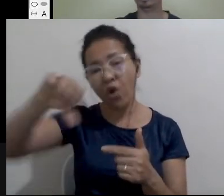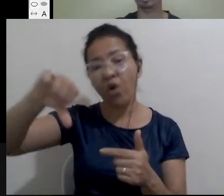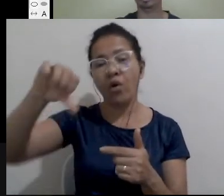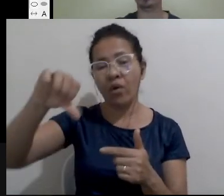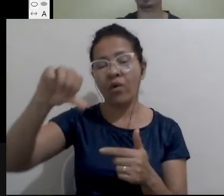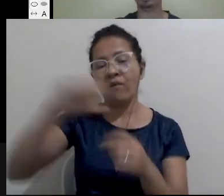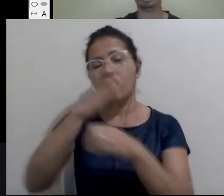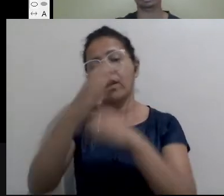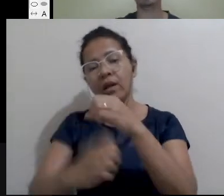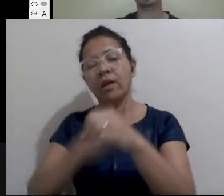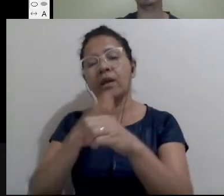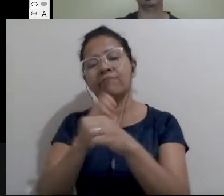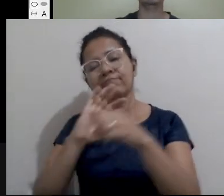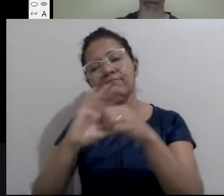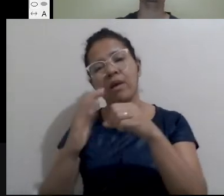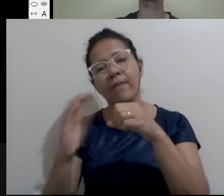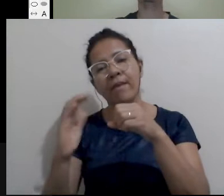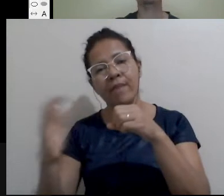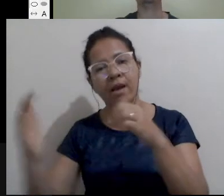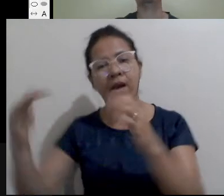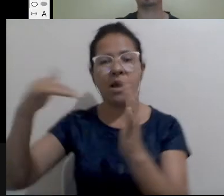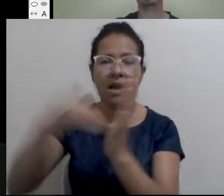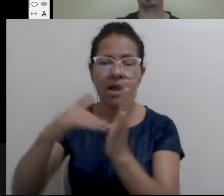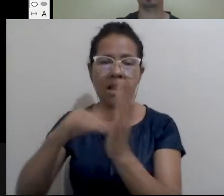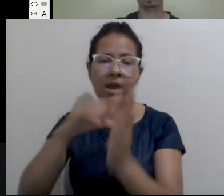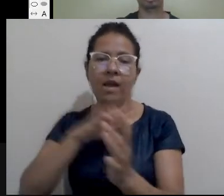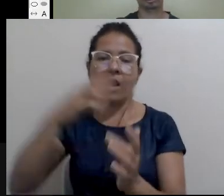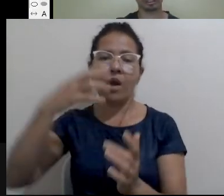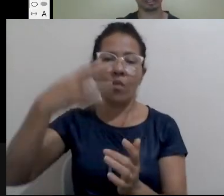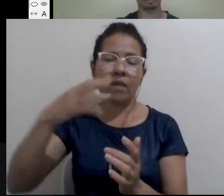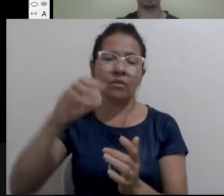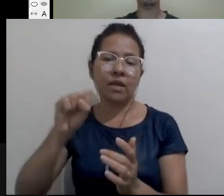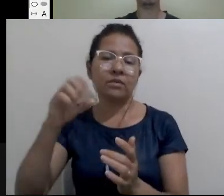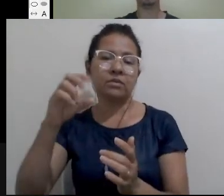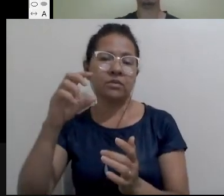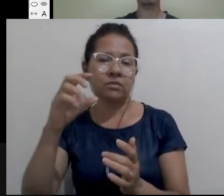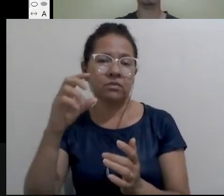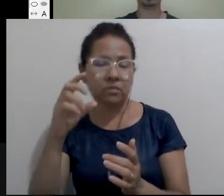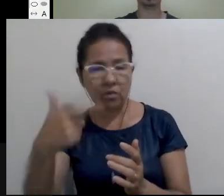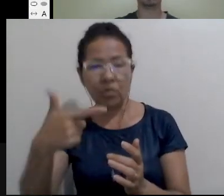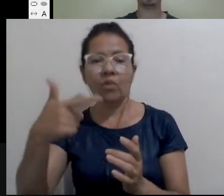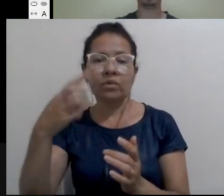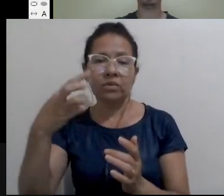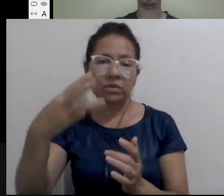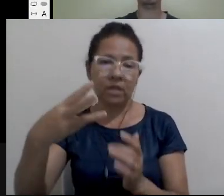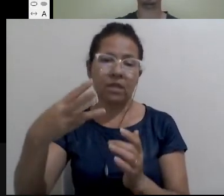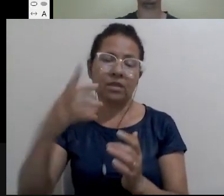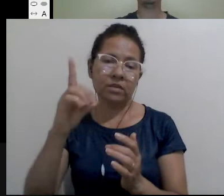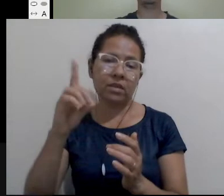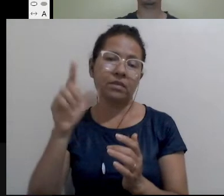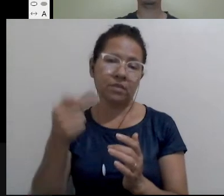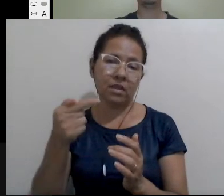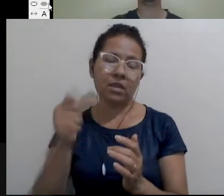9 destes elétrons estão na camada de valência, né, com a configuração 4s2, 3d7, que é o que interessa para a gente aqui, porque